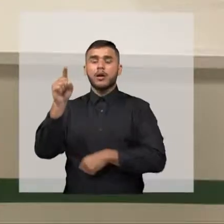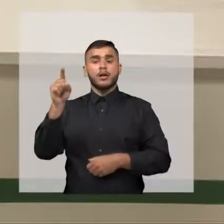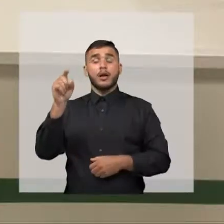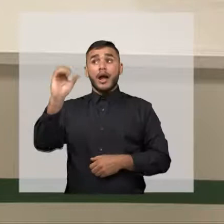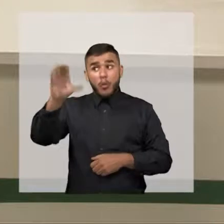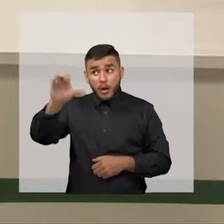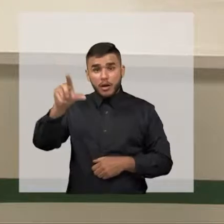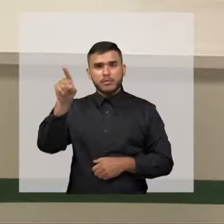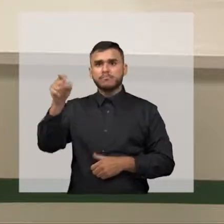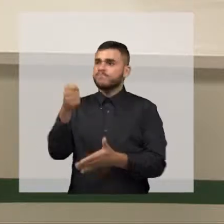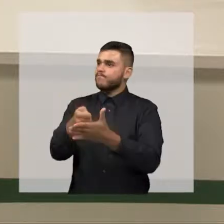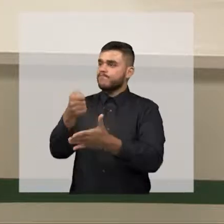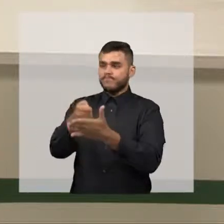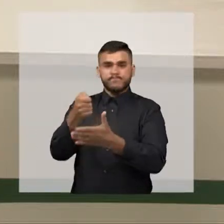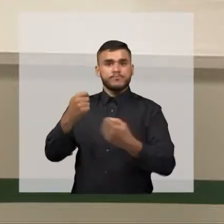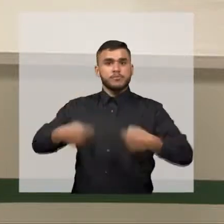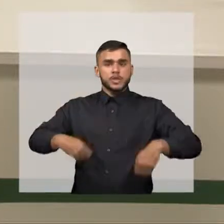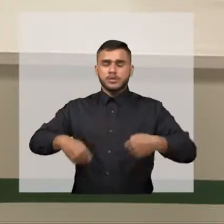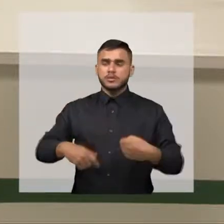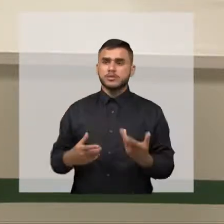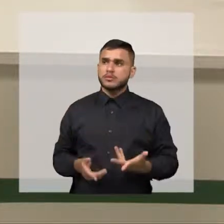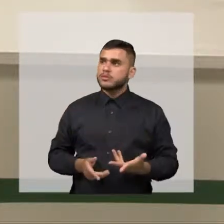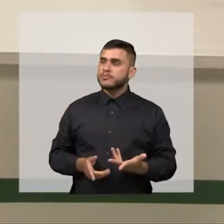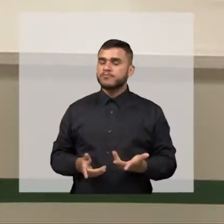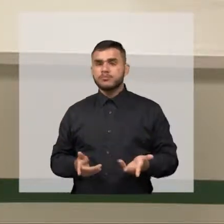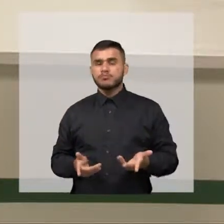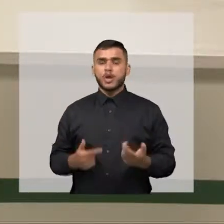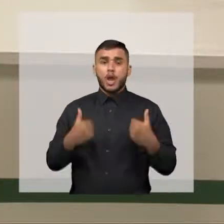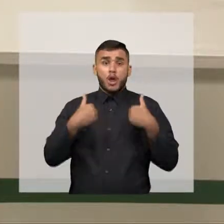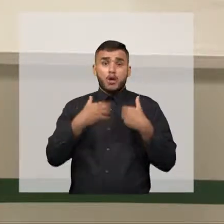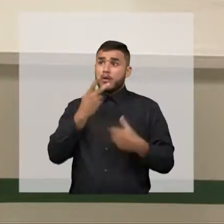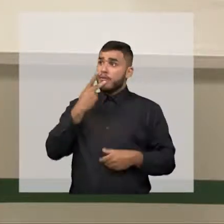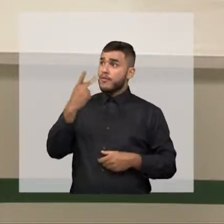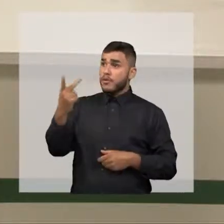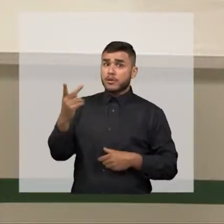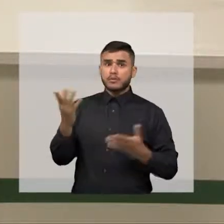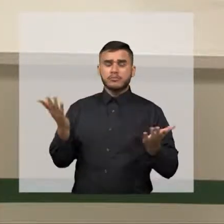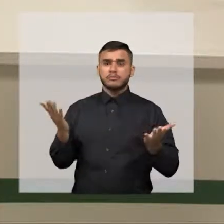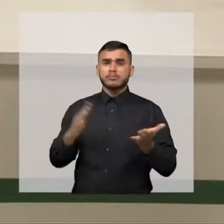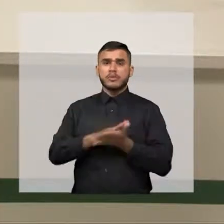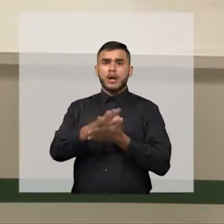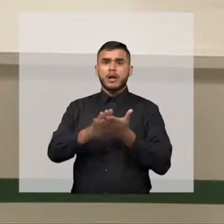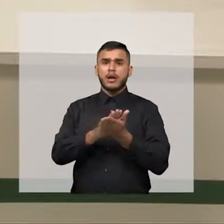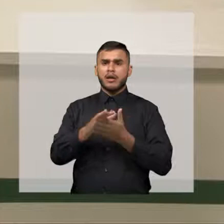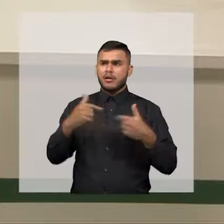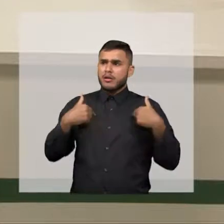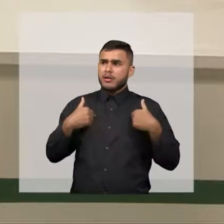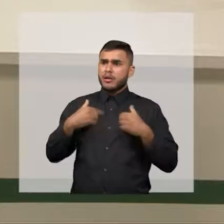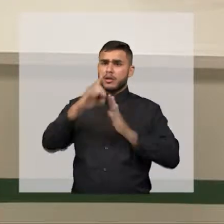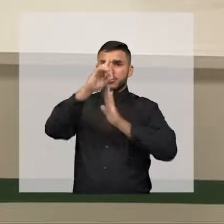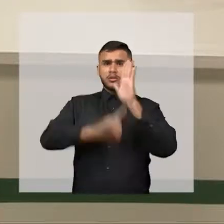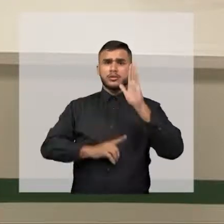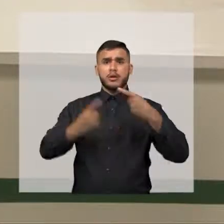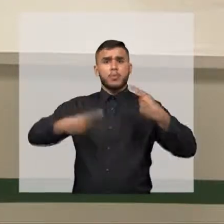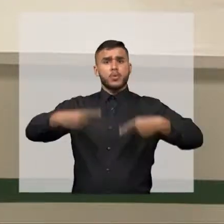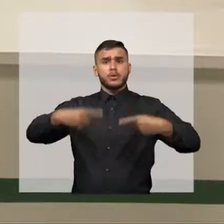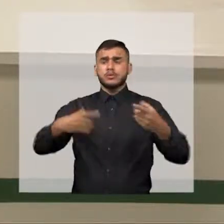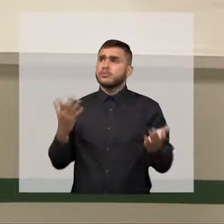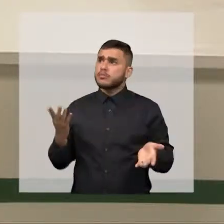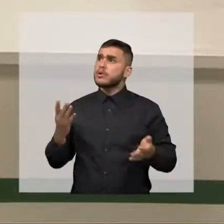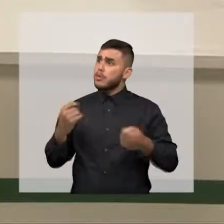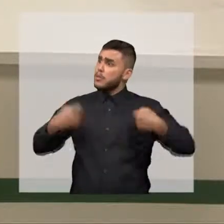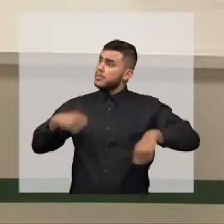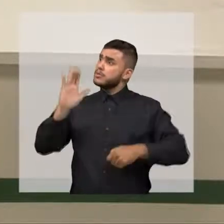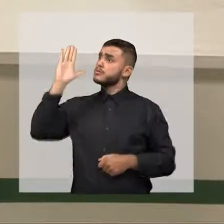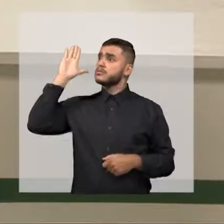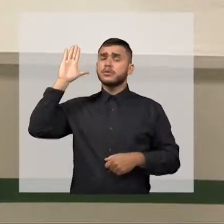Calcaia já era obrigatório ser feito. Isso. E a senhora argumentou que a biometria não podia tirar a sua Os condição meus direitos políticos,